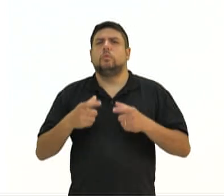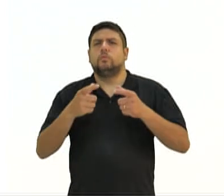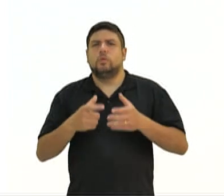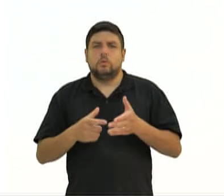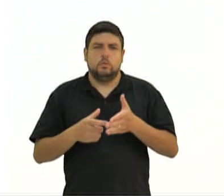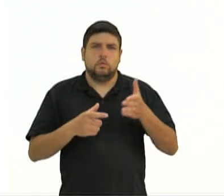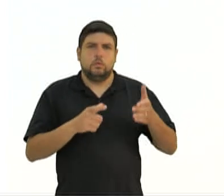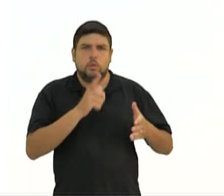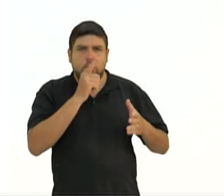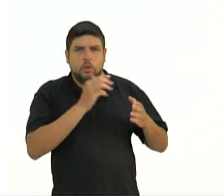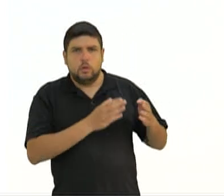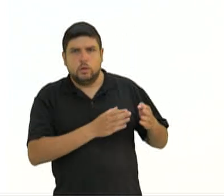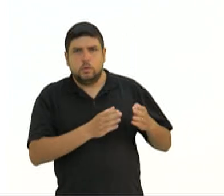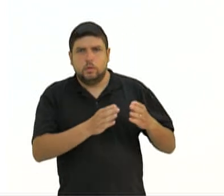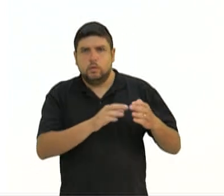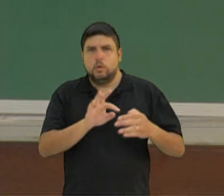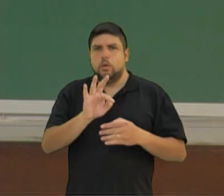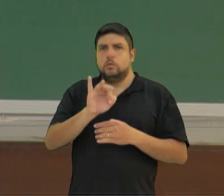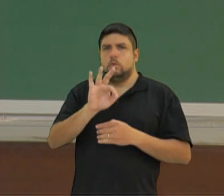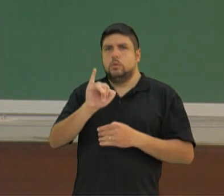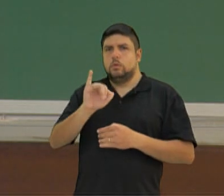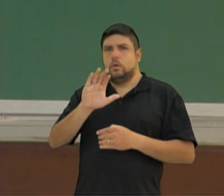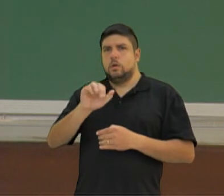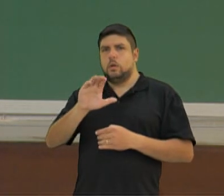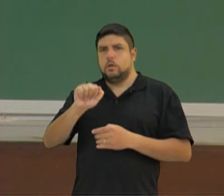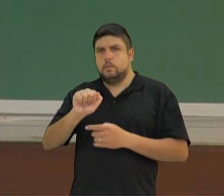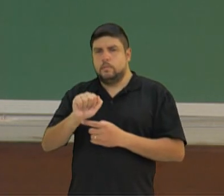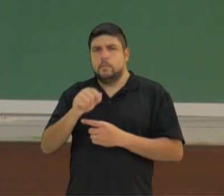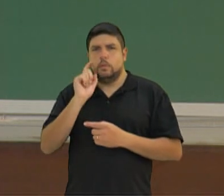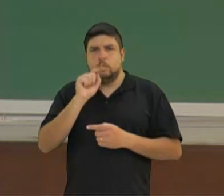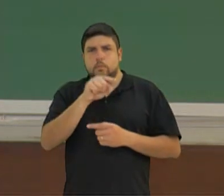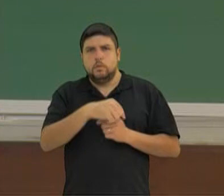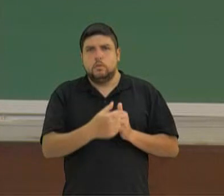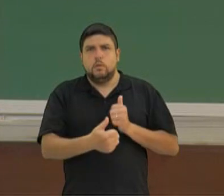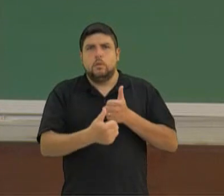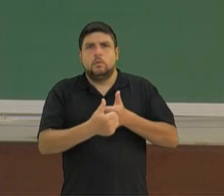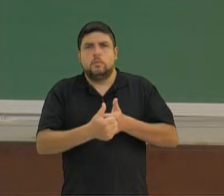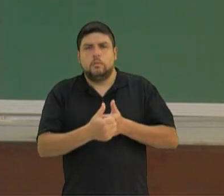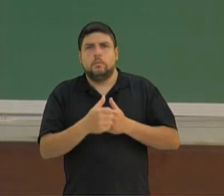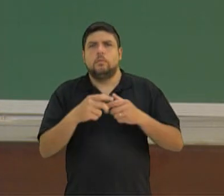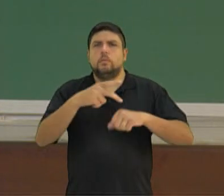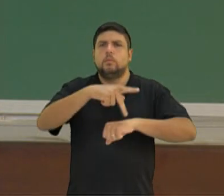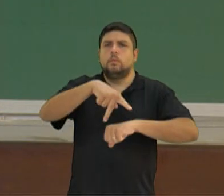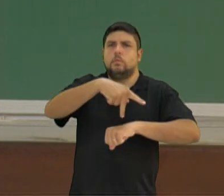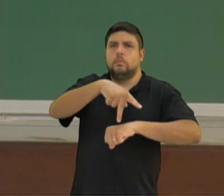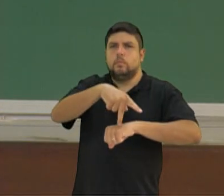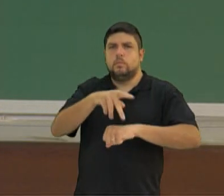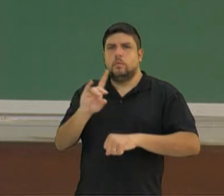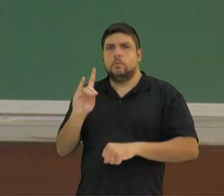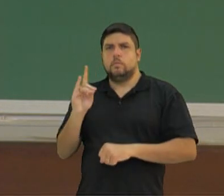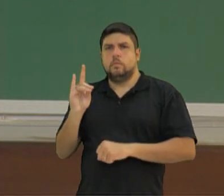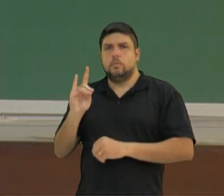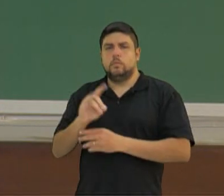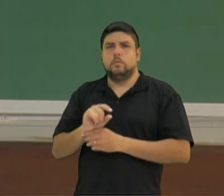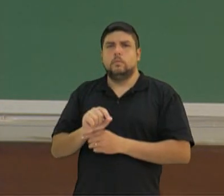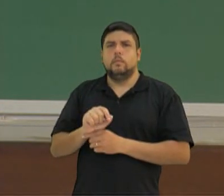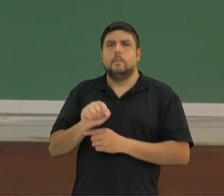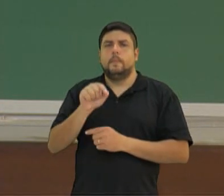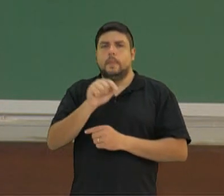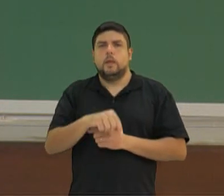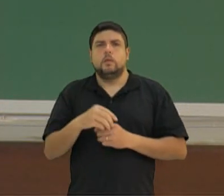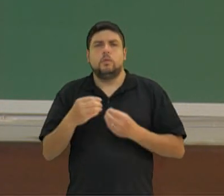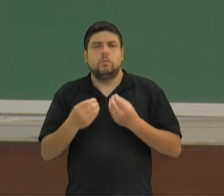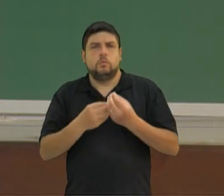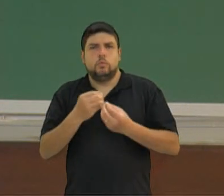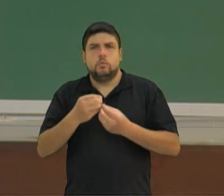Titicaca, Bolívia, localizado próximo a La Paz. Construção formada por ruínas de pedras